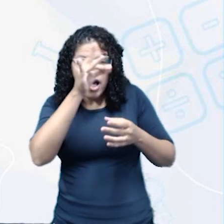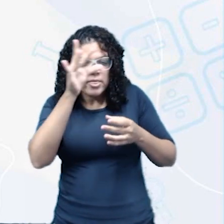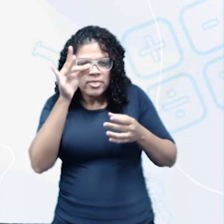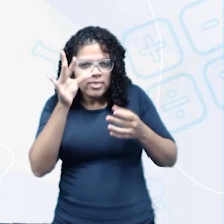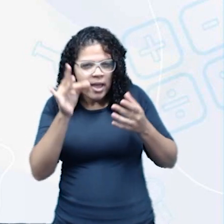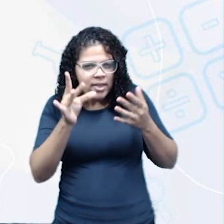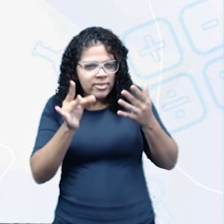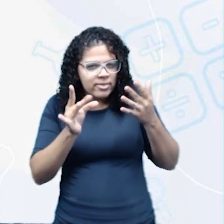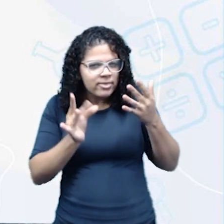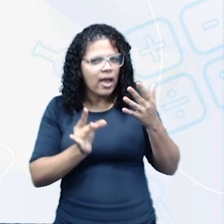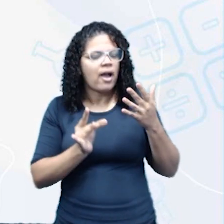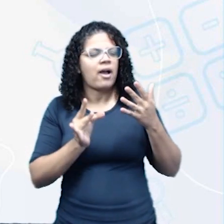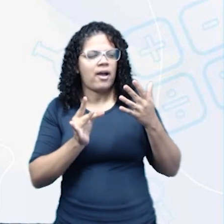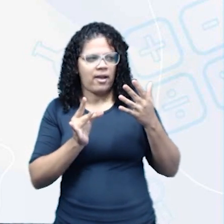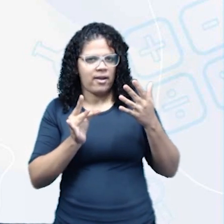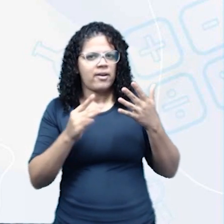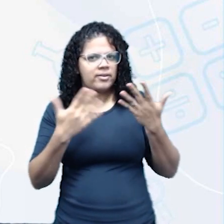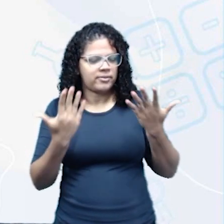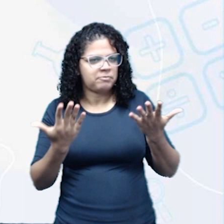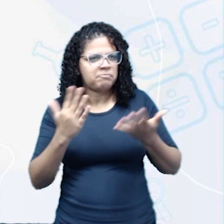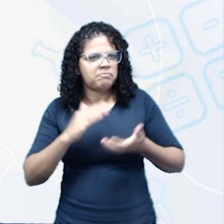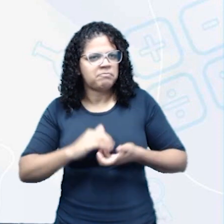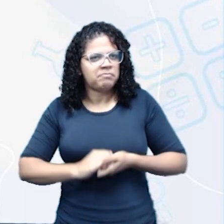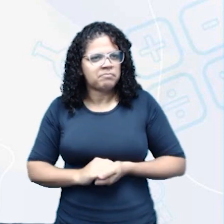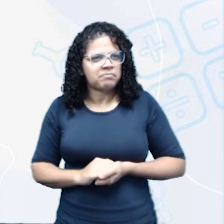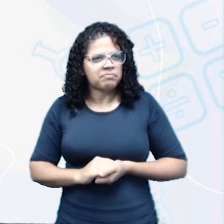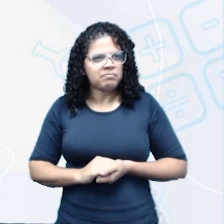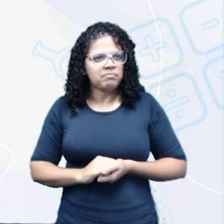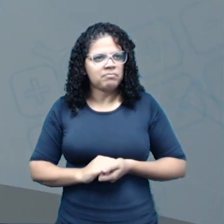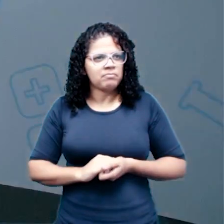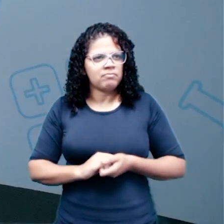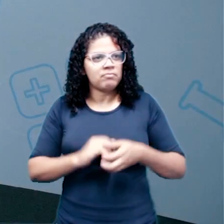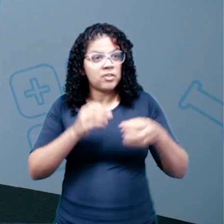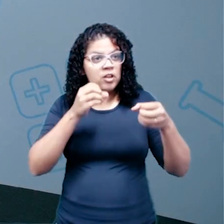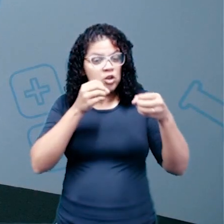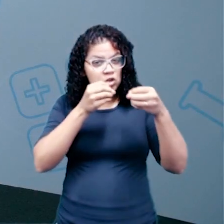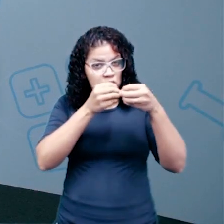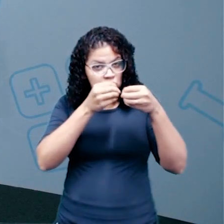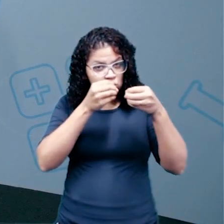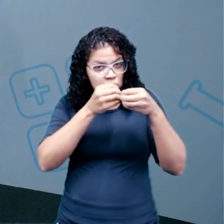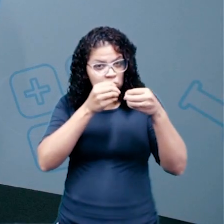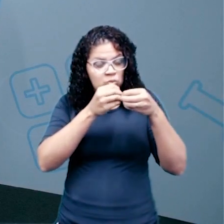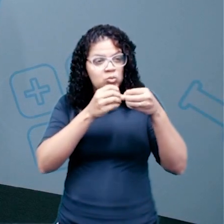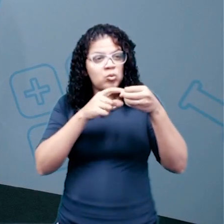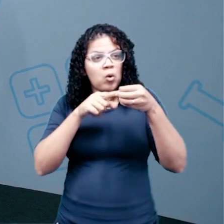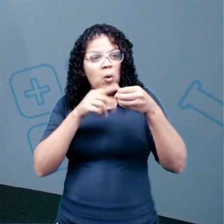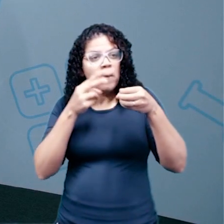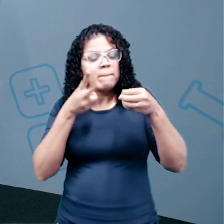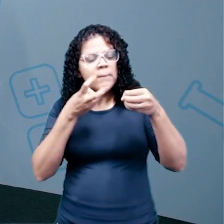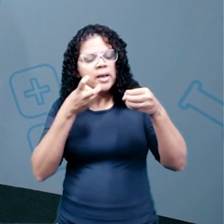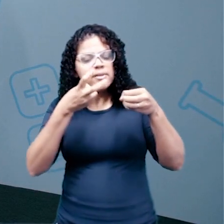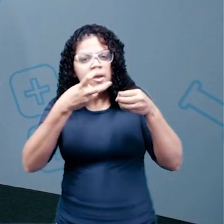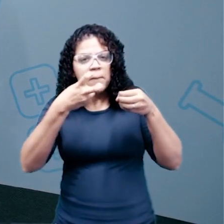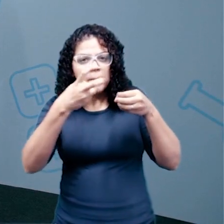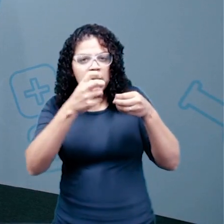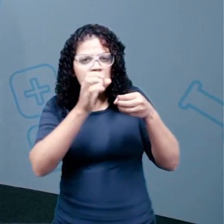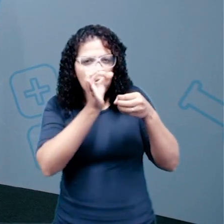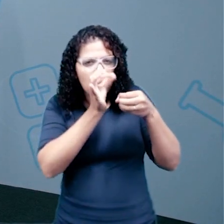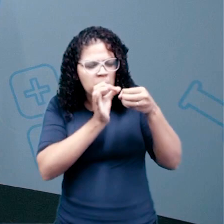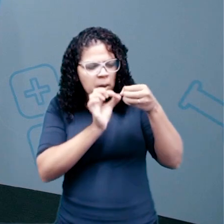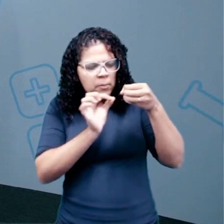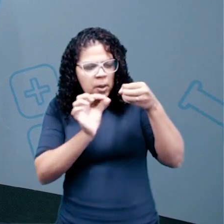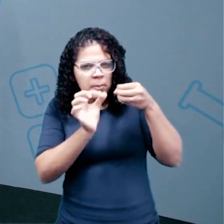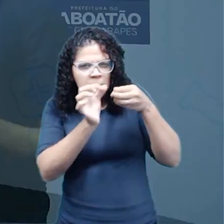passado despercebido, que ao lado do copo a gente vê umas bolinhas com água. E se o copo não